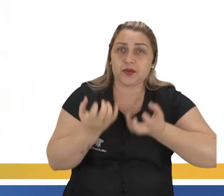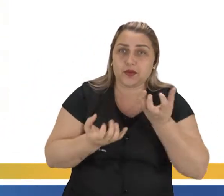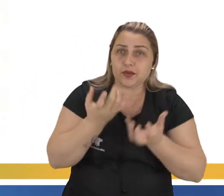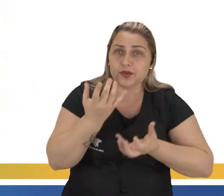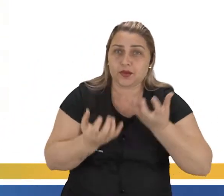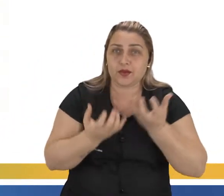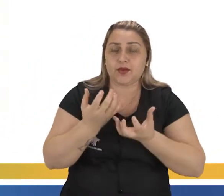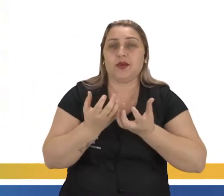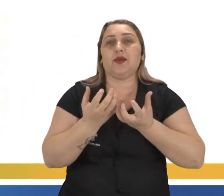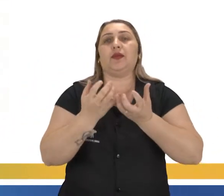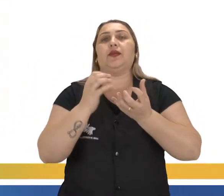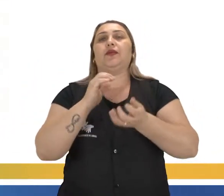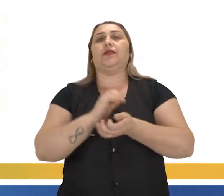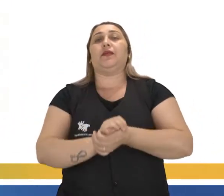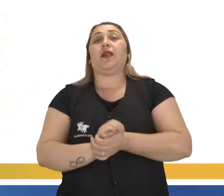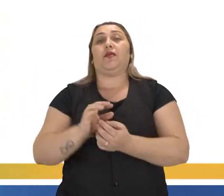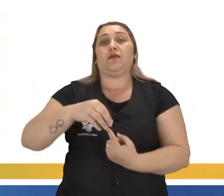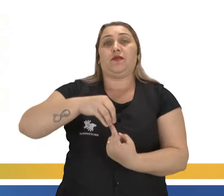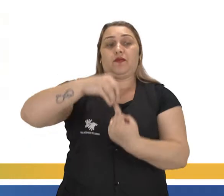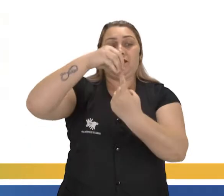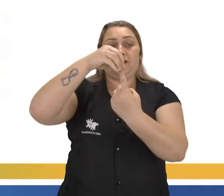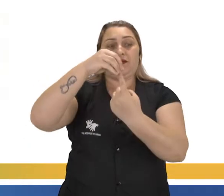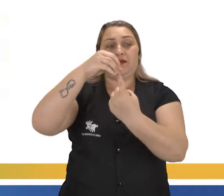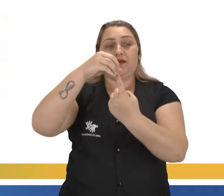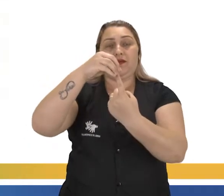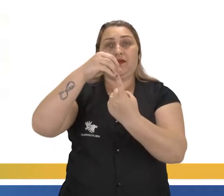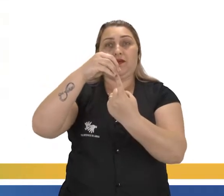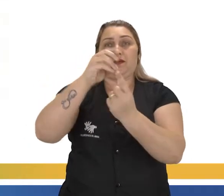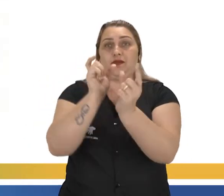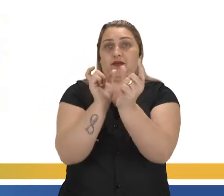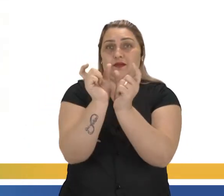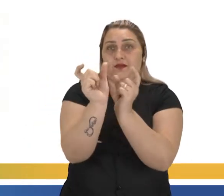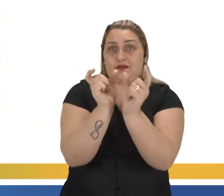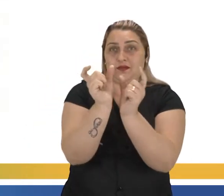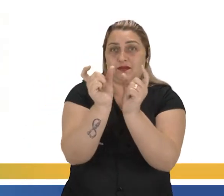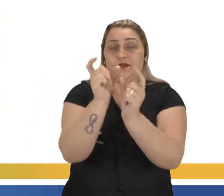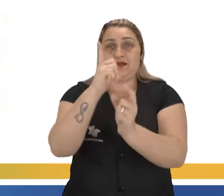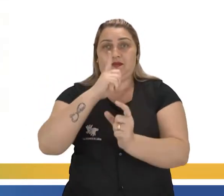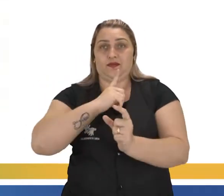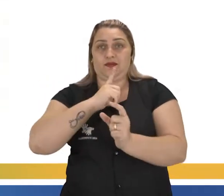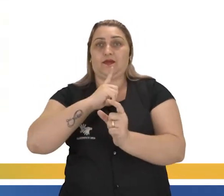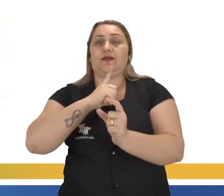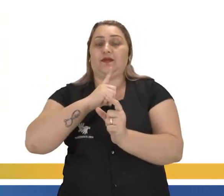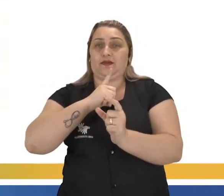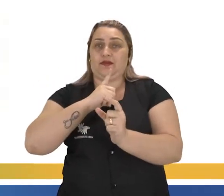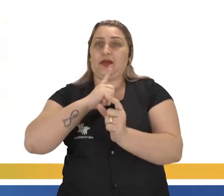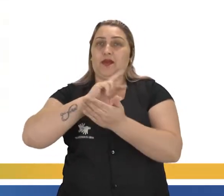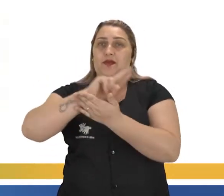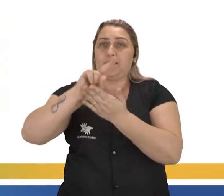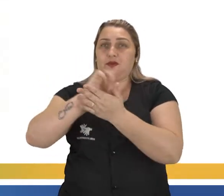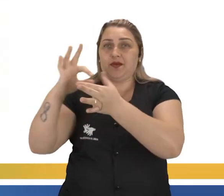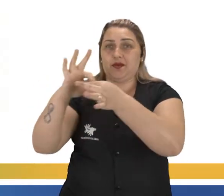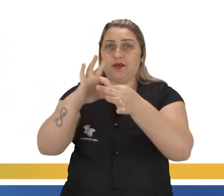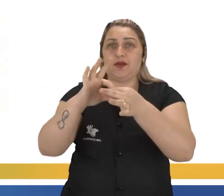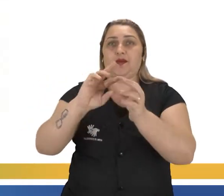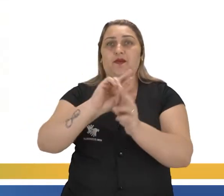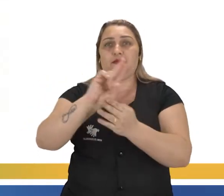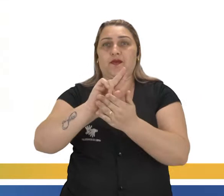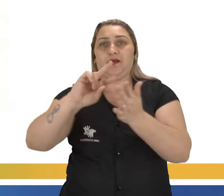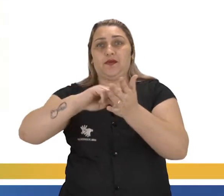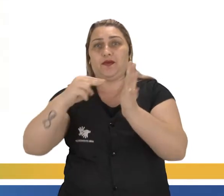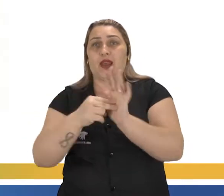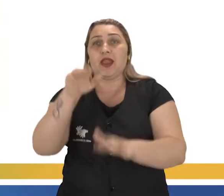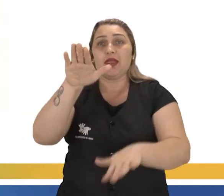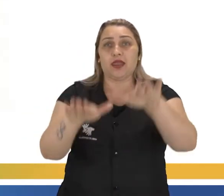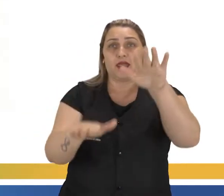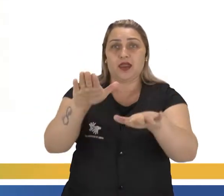fogo. Ou seja, uma única palavra, a palavra lhama, teve vários contextos, vários significados. E isso vai